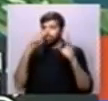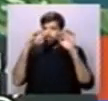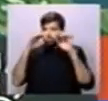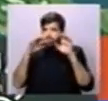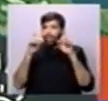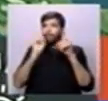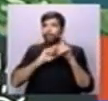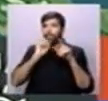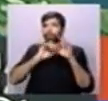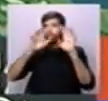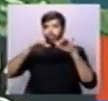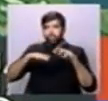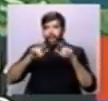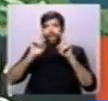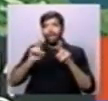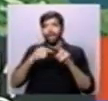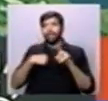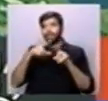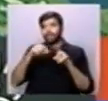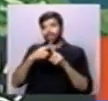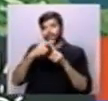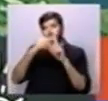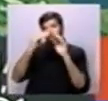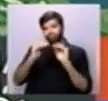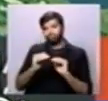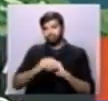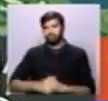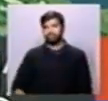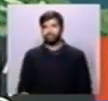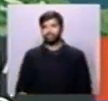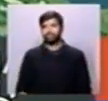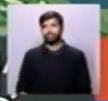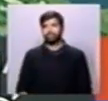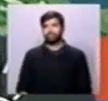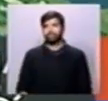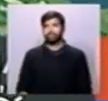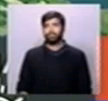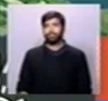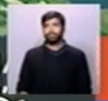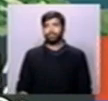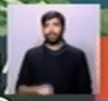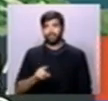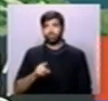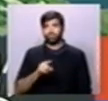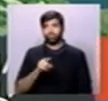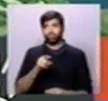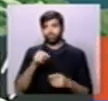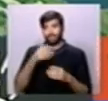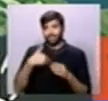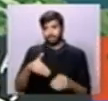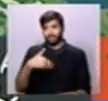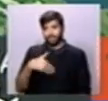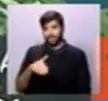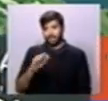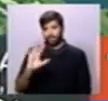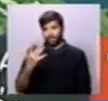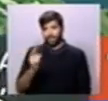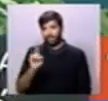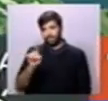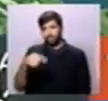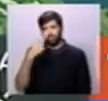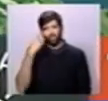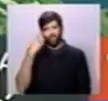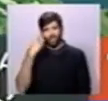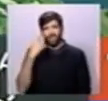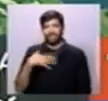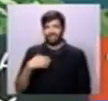fraca e uma descida acentuada da temperatura. É, portanto, essa a tendência para esta semana. Depois, na quinta e na